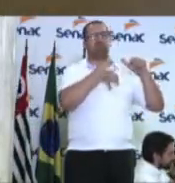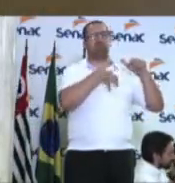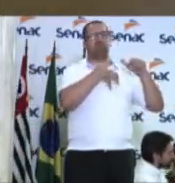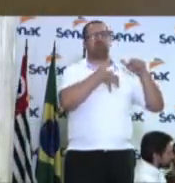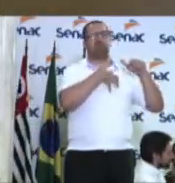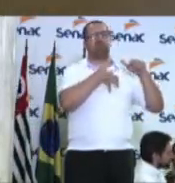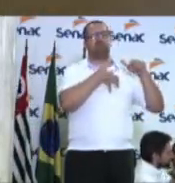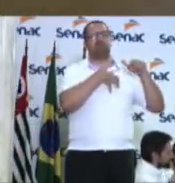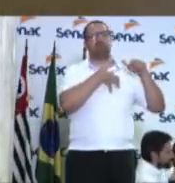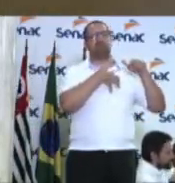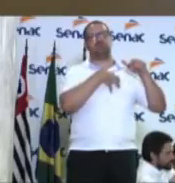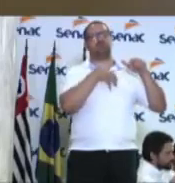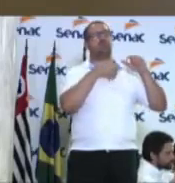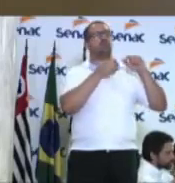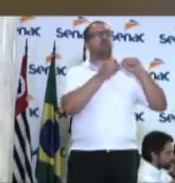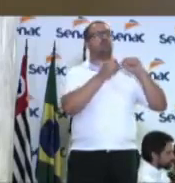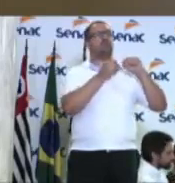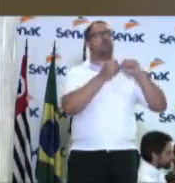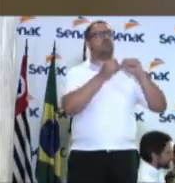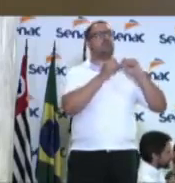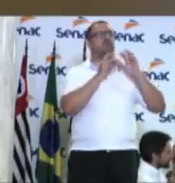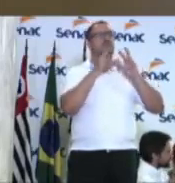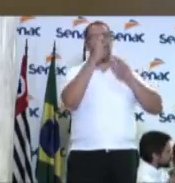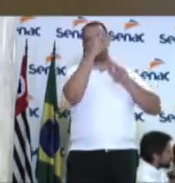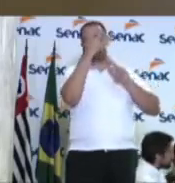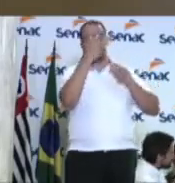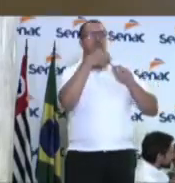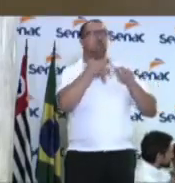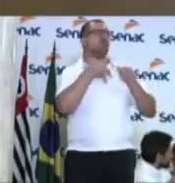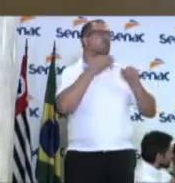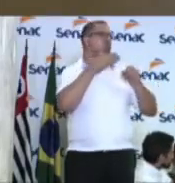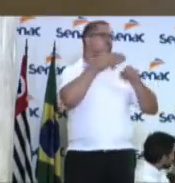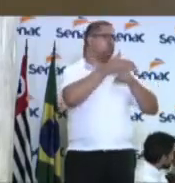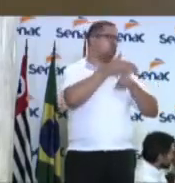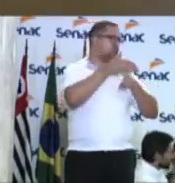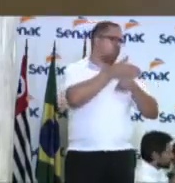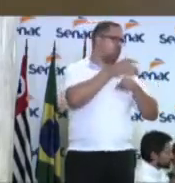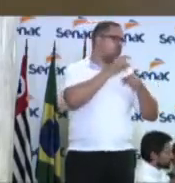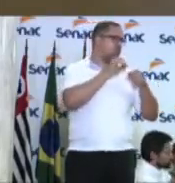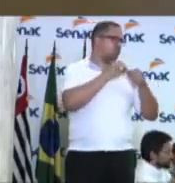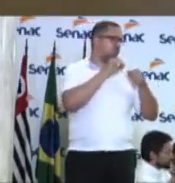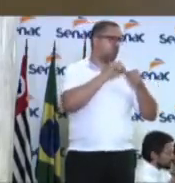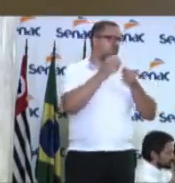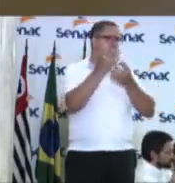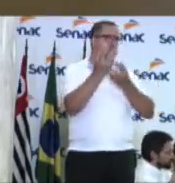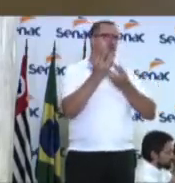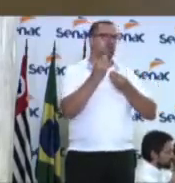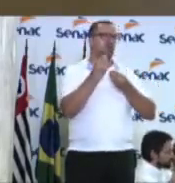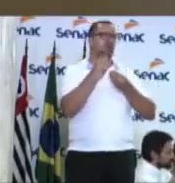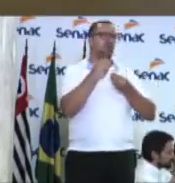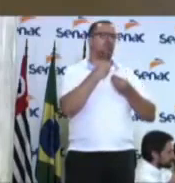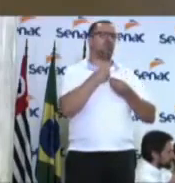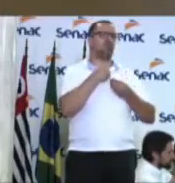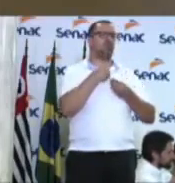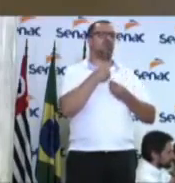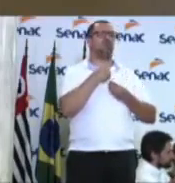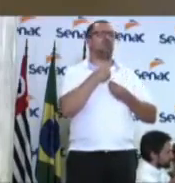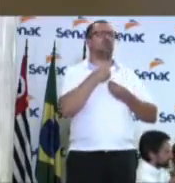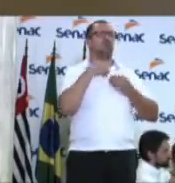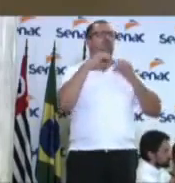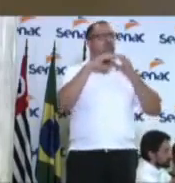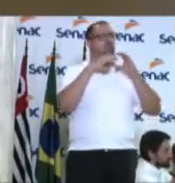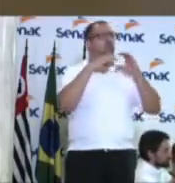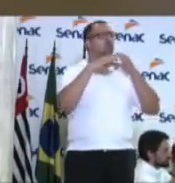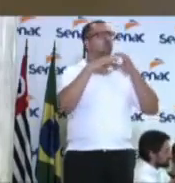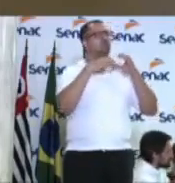entreter, né? Trazer entretenimento para as pessoas, e aí a gente foi girando, trazendo, pincelando um pouquinho da comunicação,